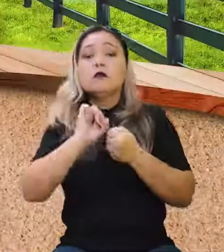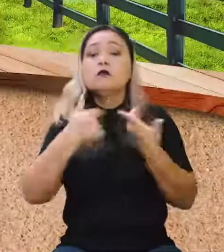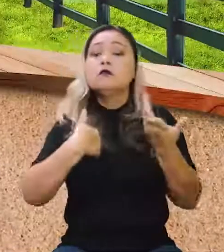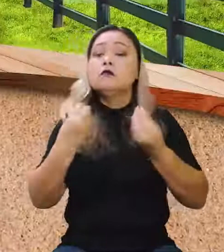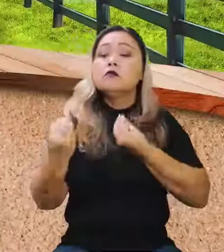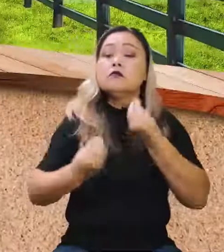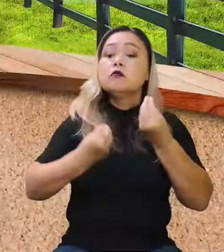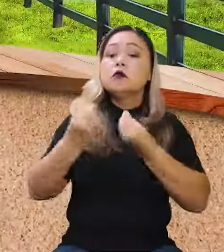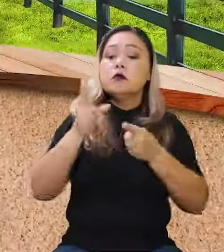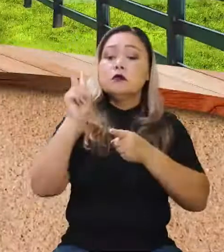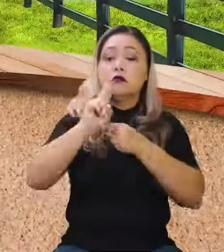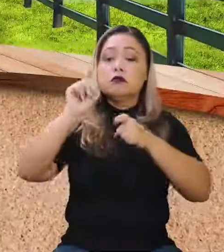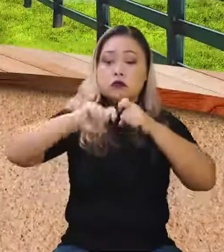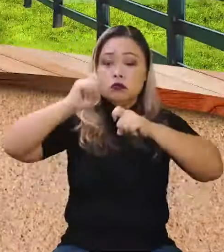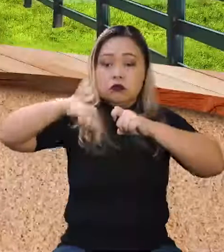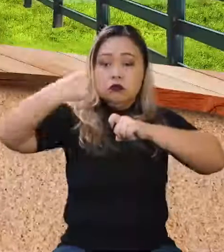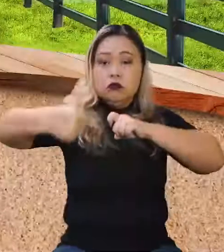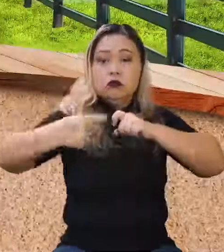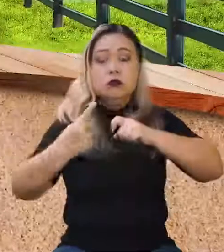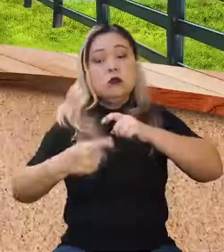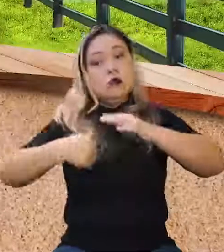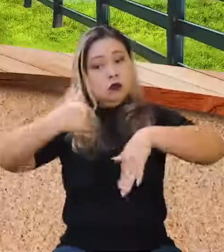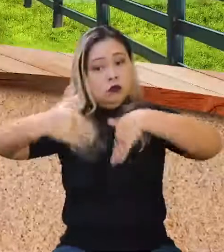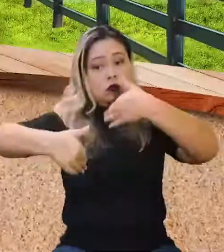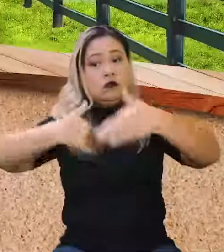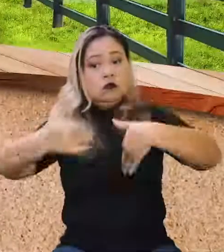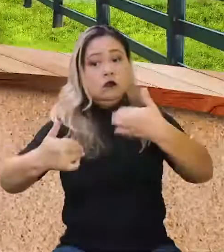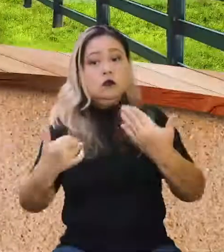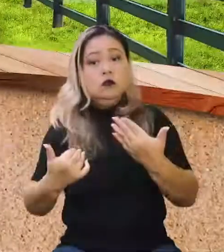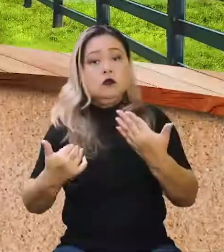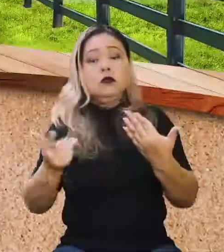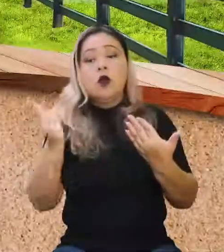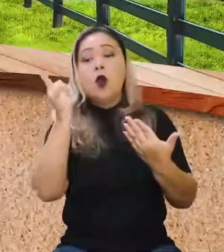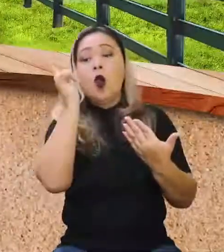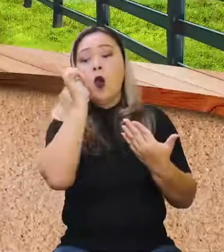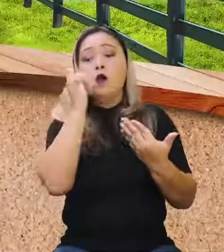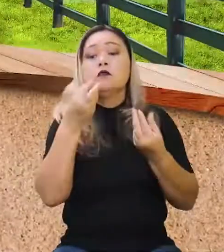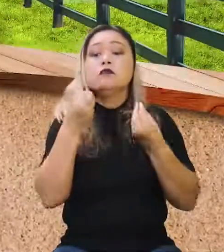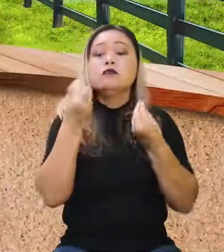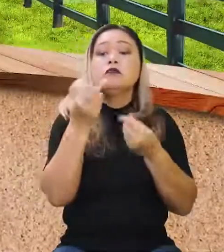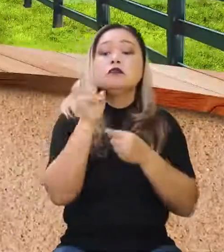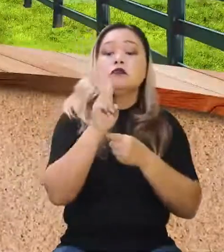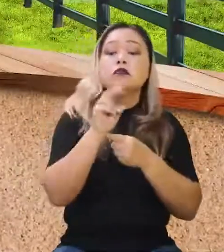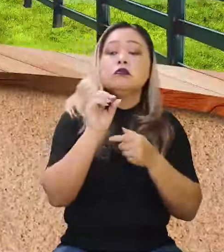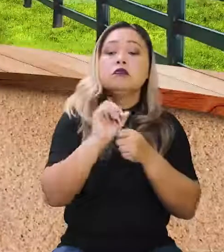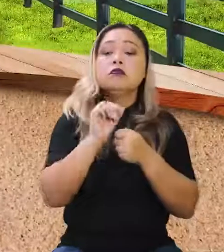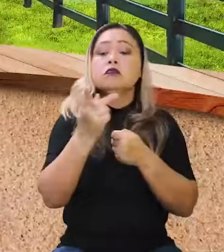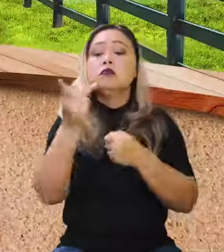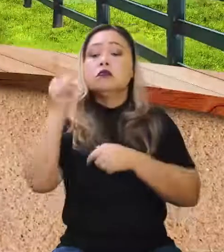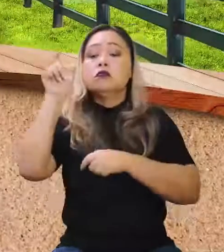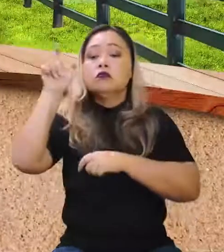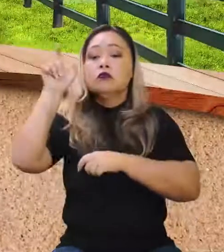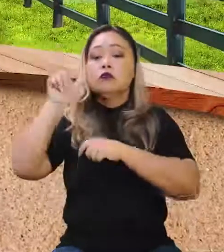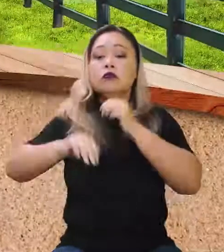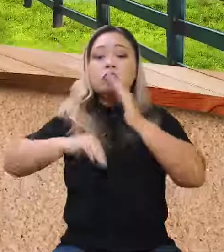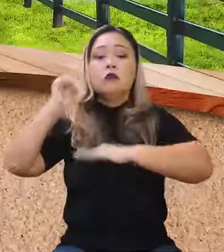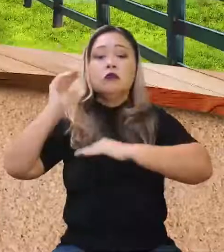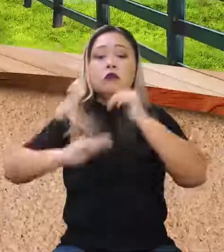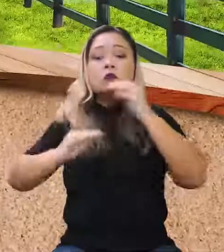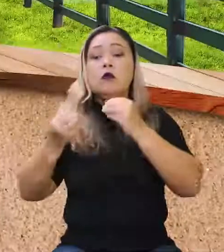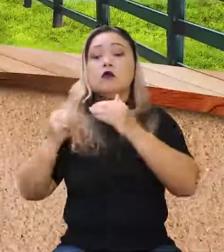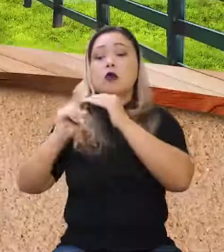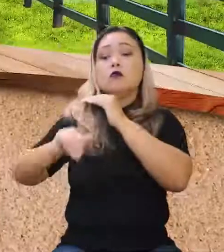de reprodução, tá? E também todos os processos de manejo, quando você não está tratando de produtores, quando eles estão agora